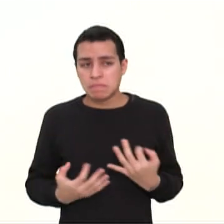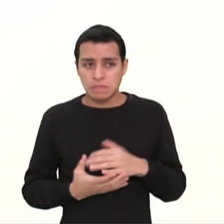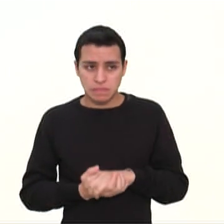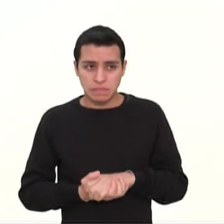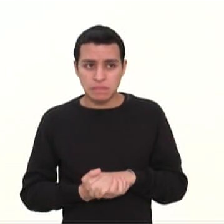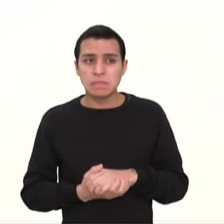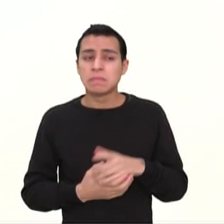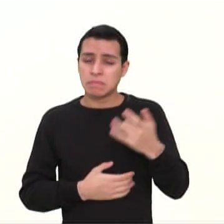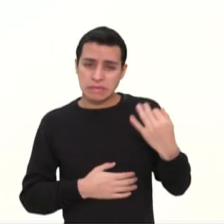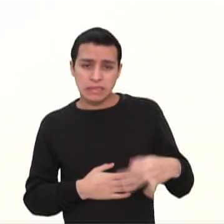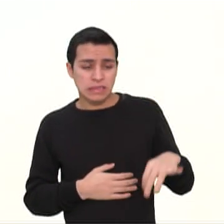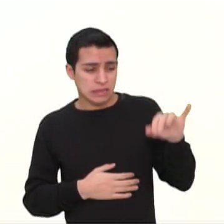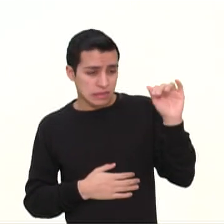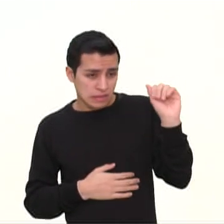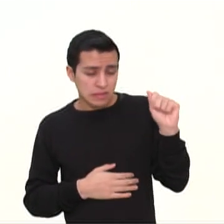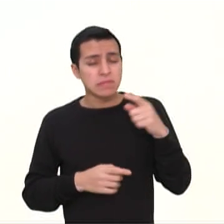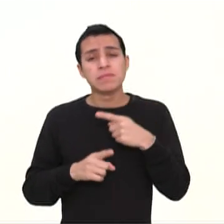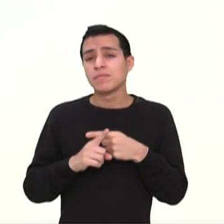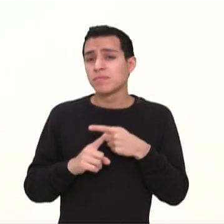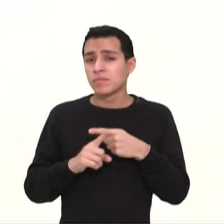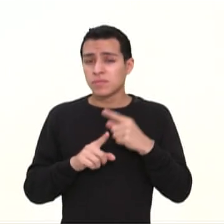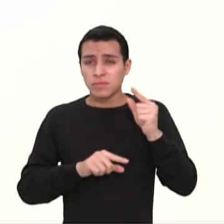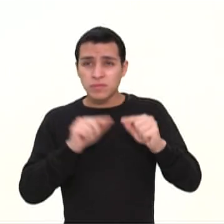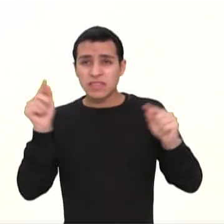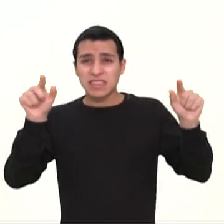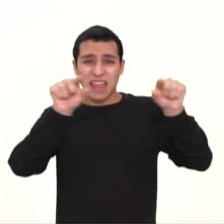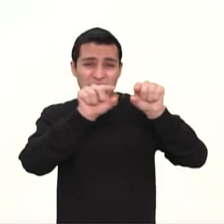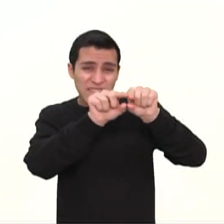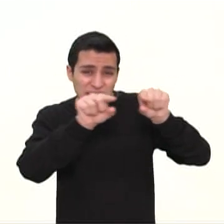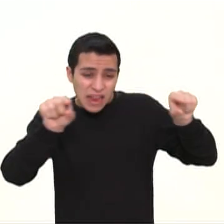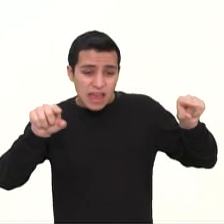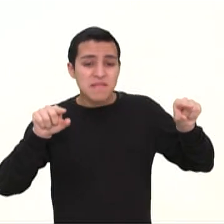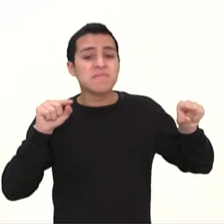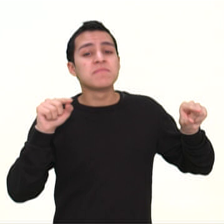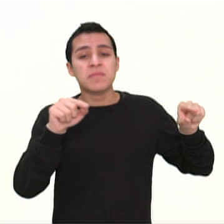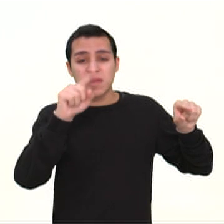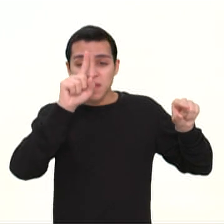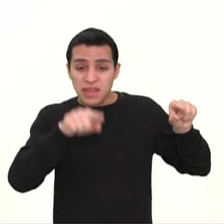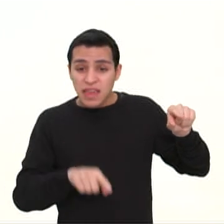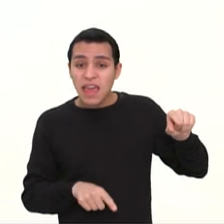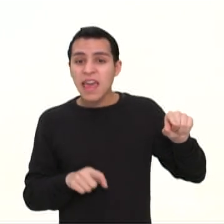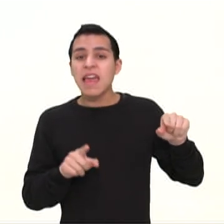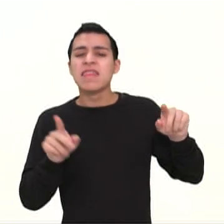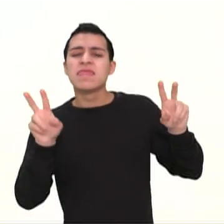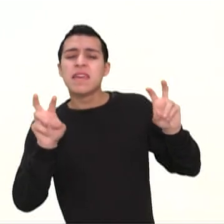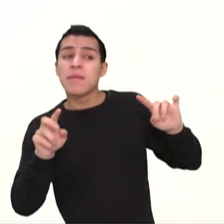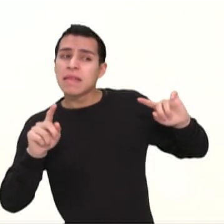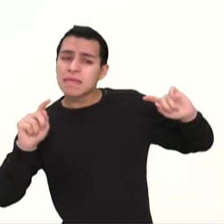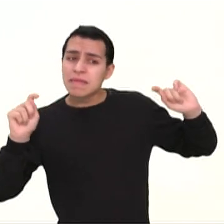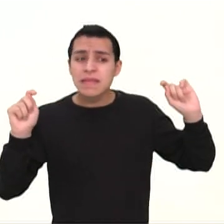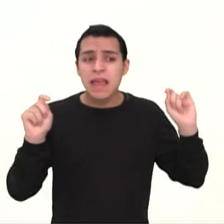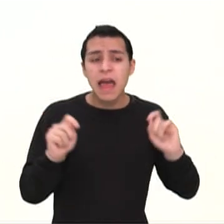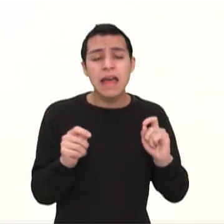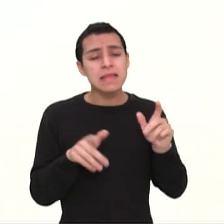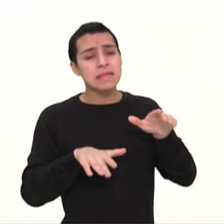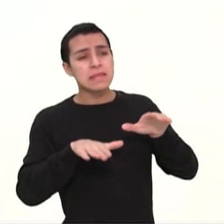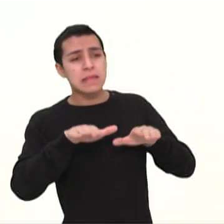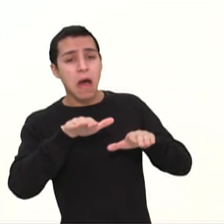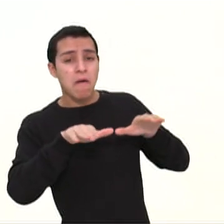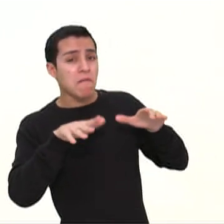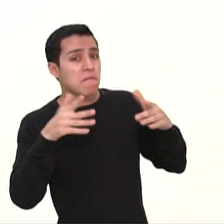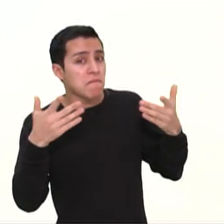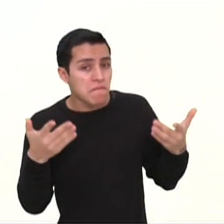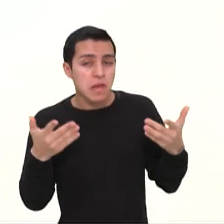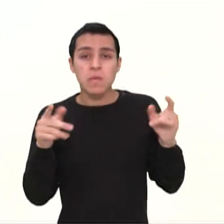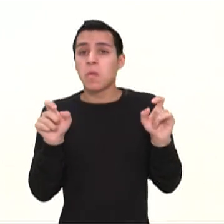Might read. Por quê? Porque como a ideia nossa é trabalhar com a possibilidade, com a probabilidade, e